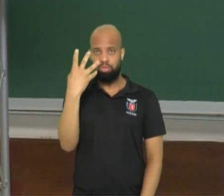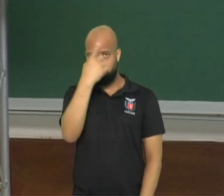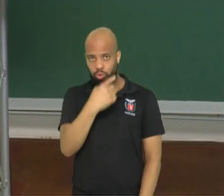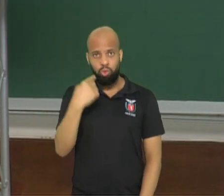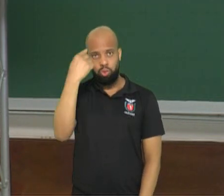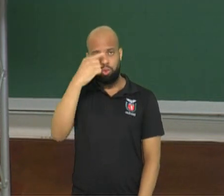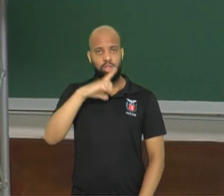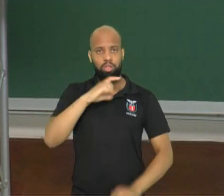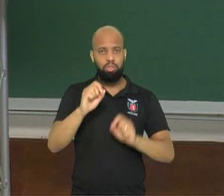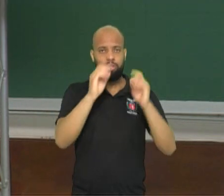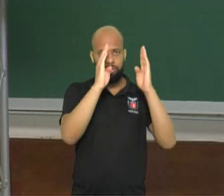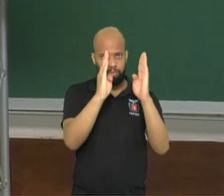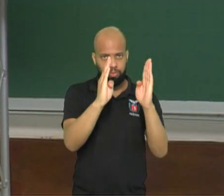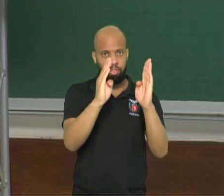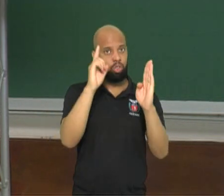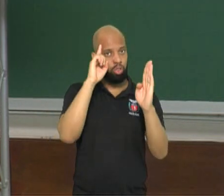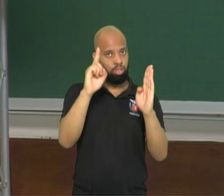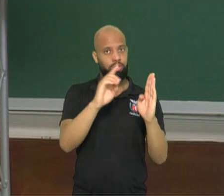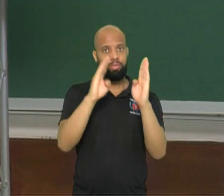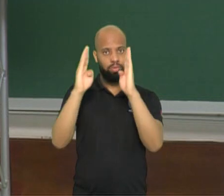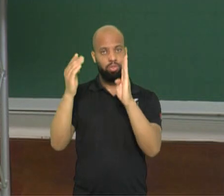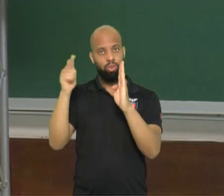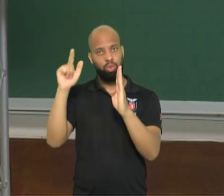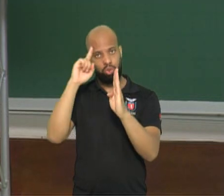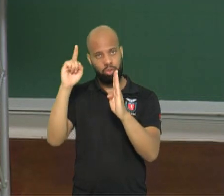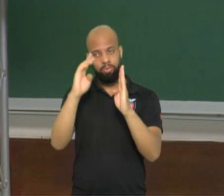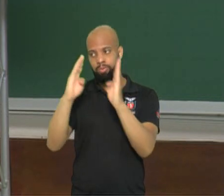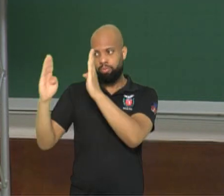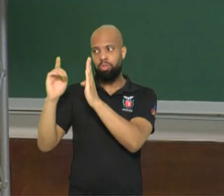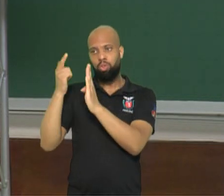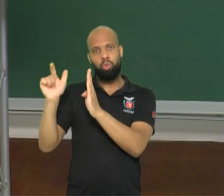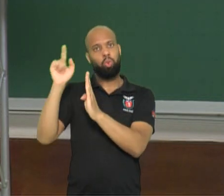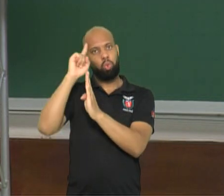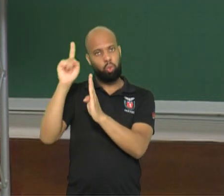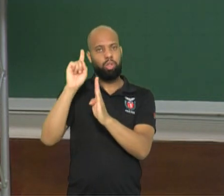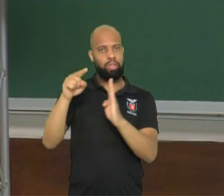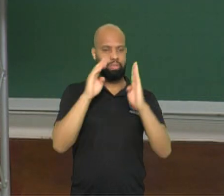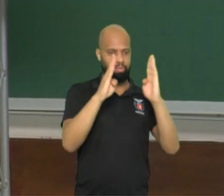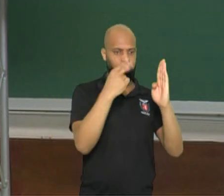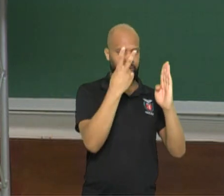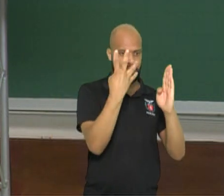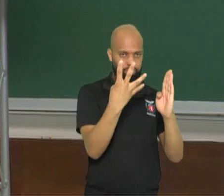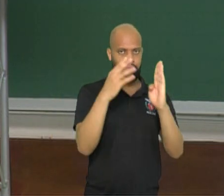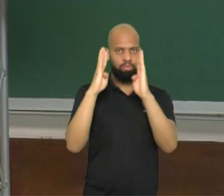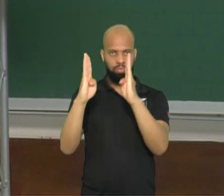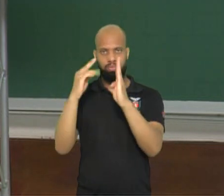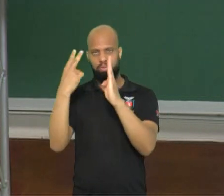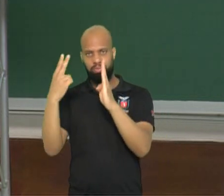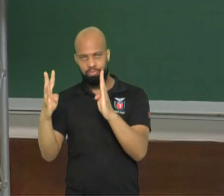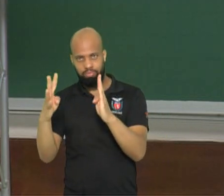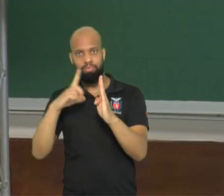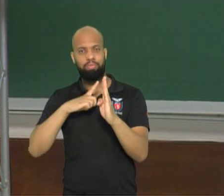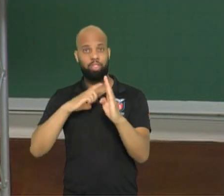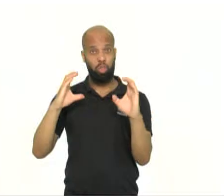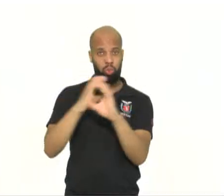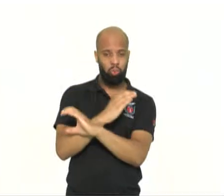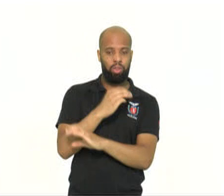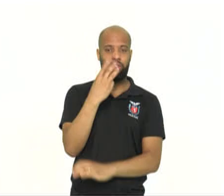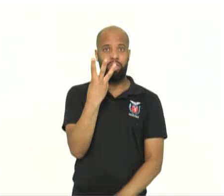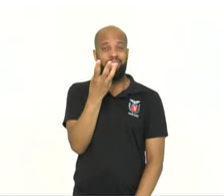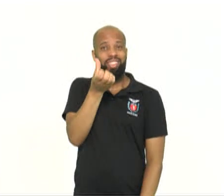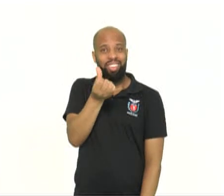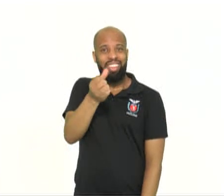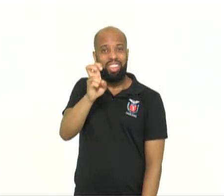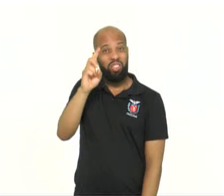esse período vai se repetindo. Quando fecha 365 dias, é o ano que nós chamamos. Se repete